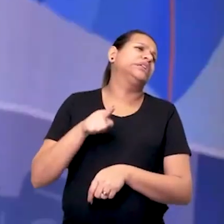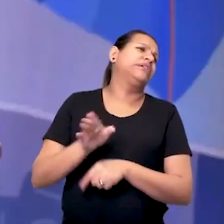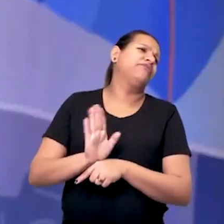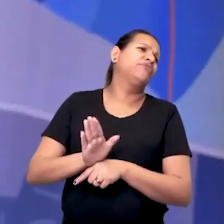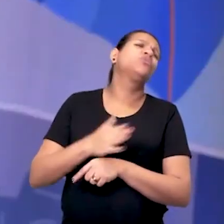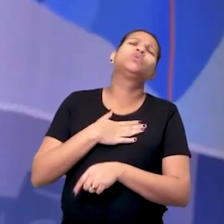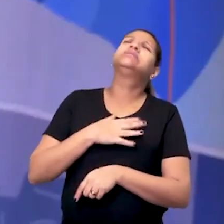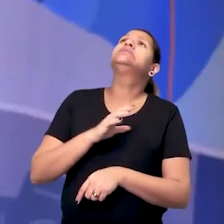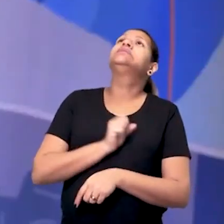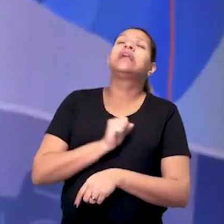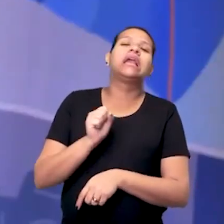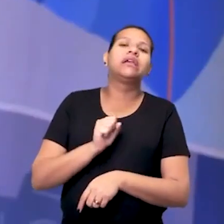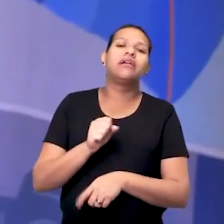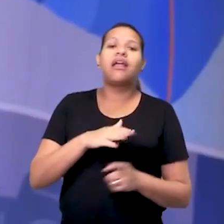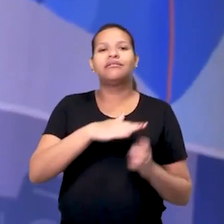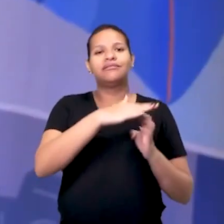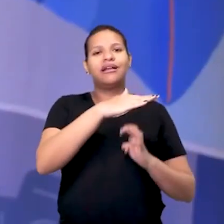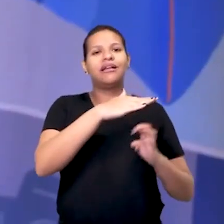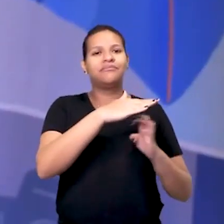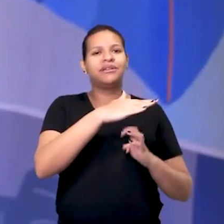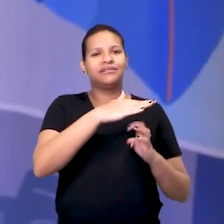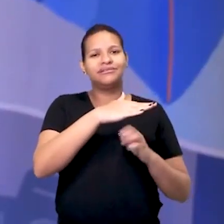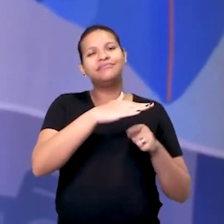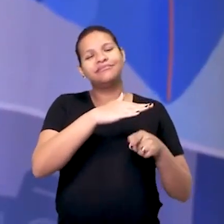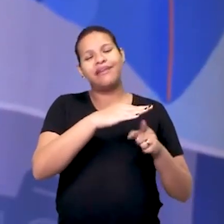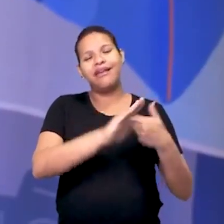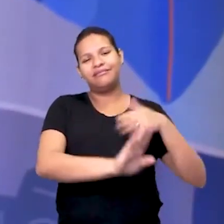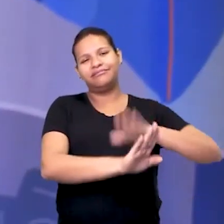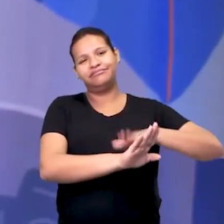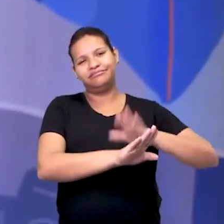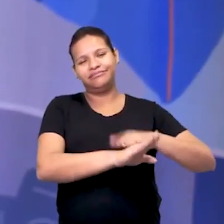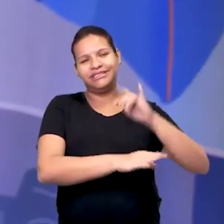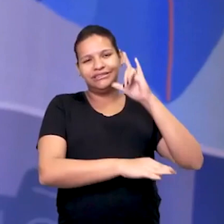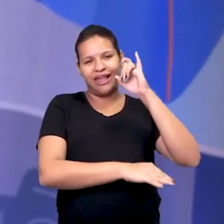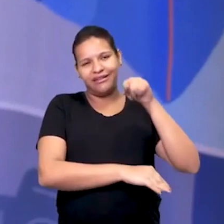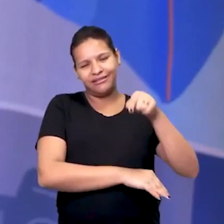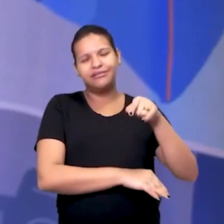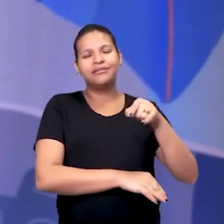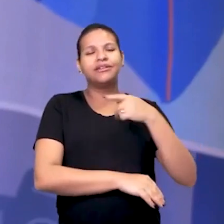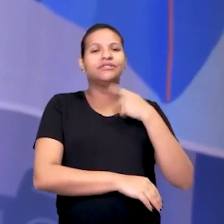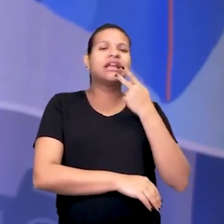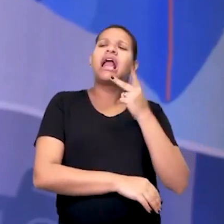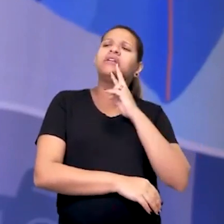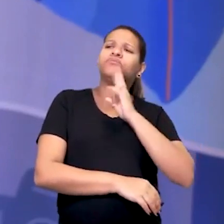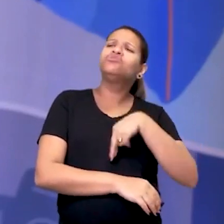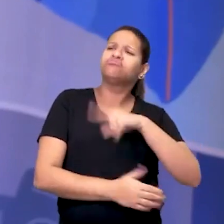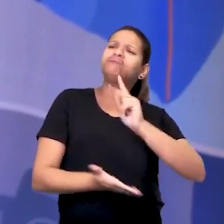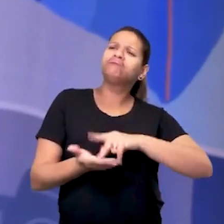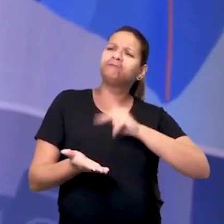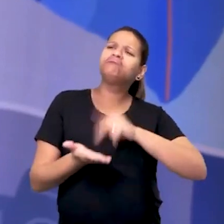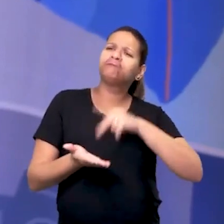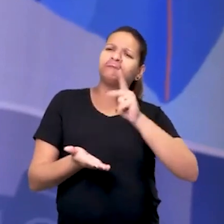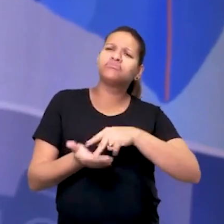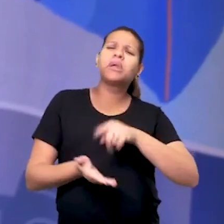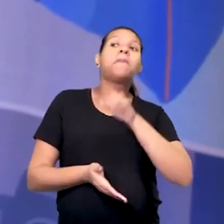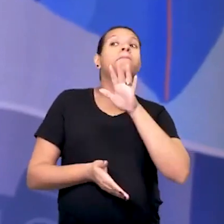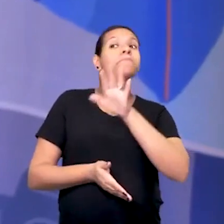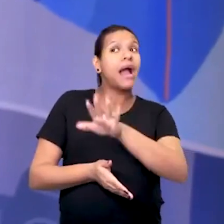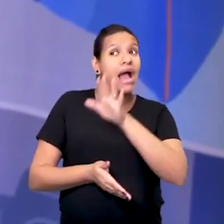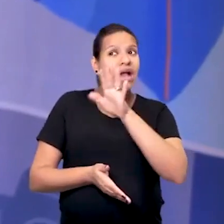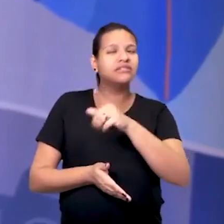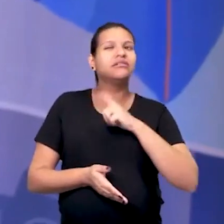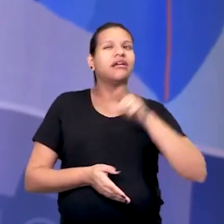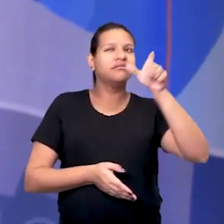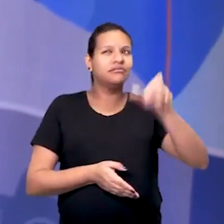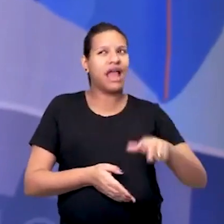Ah gostei muito daquele filme aí a empresa né que tá lá no no Instagram responde ah é verdade